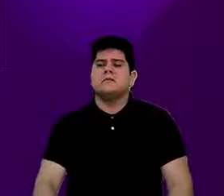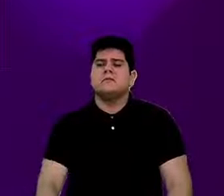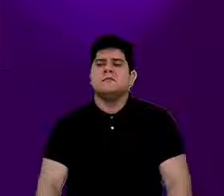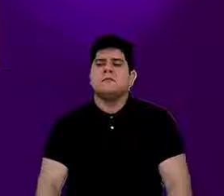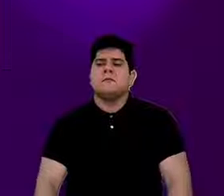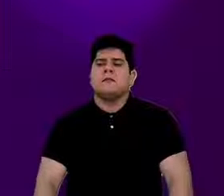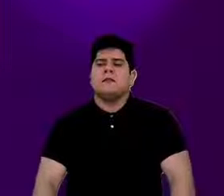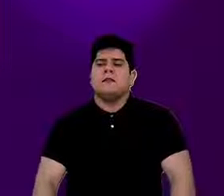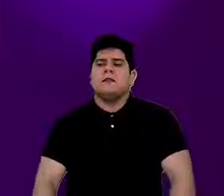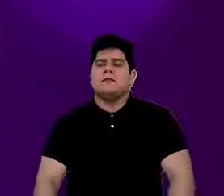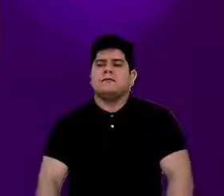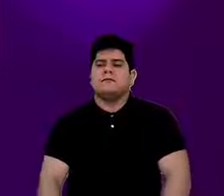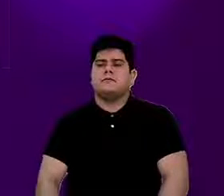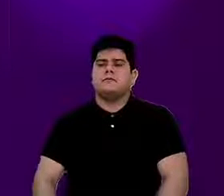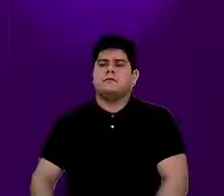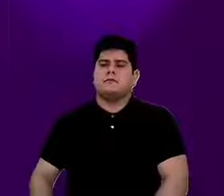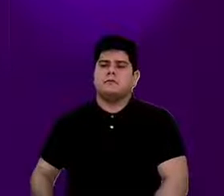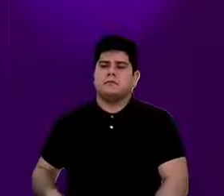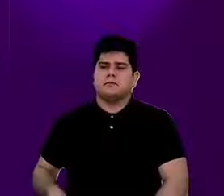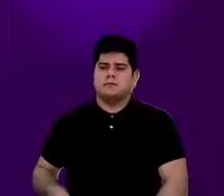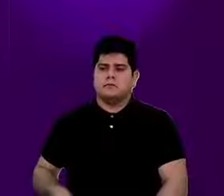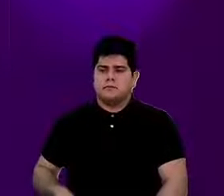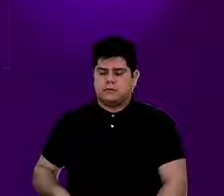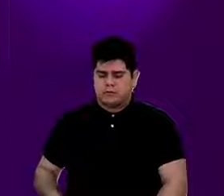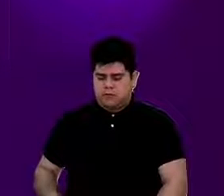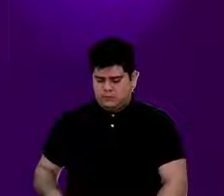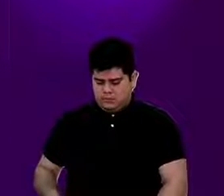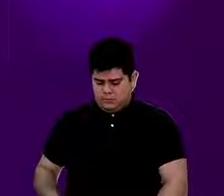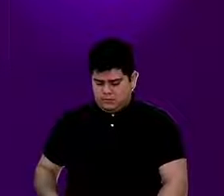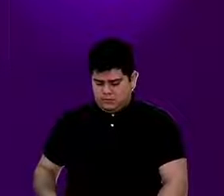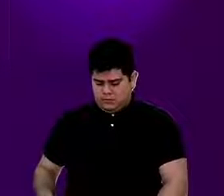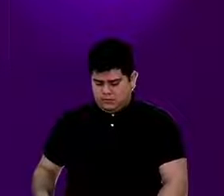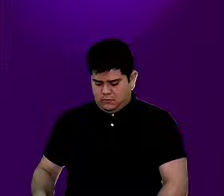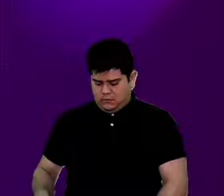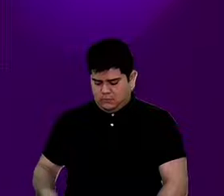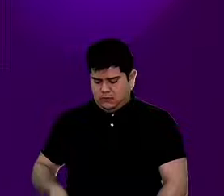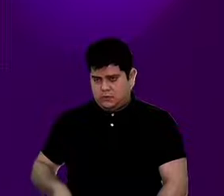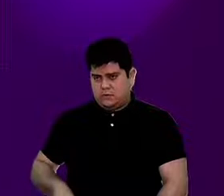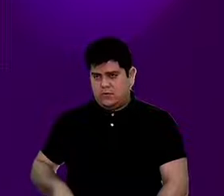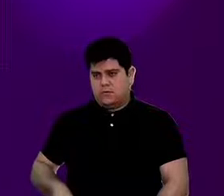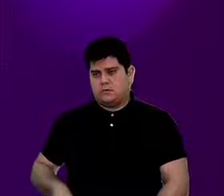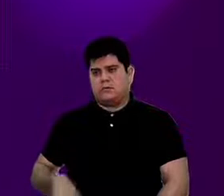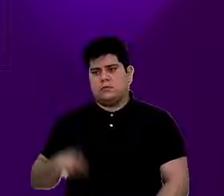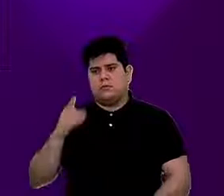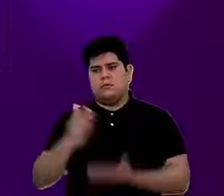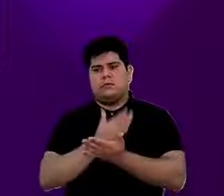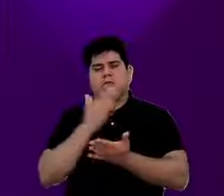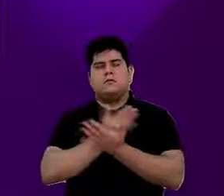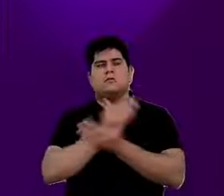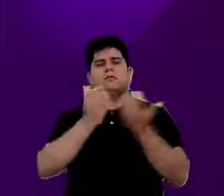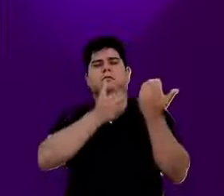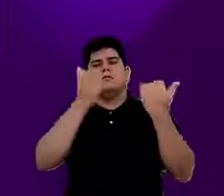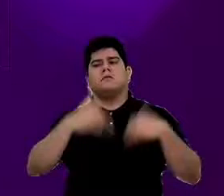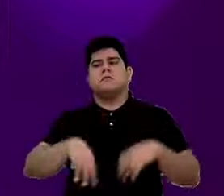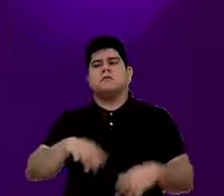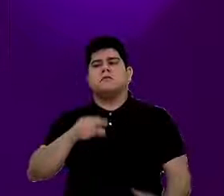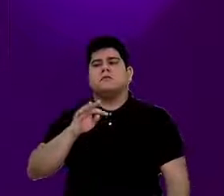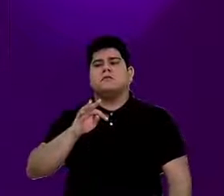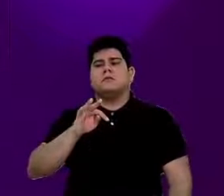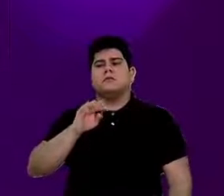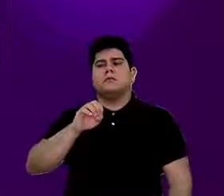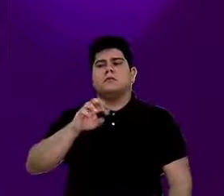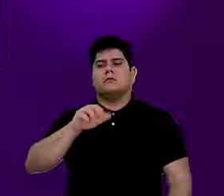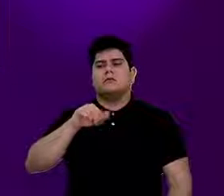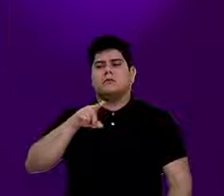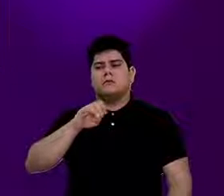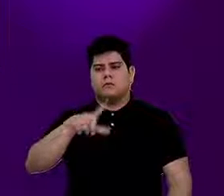também aqui um livro de Ana Luísa Noviz, falando de medicina narrativa, quando ela cita Pirandello e